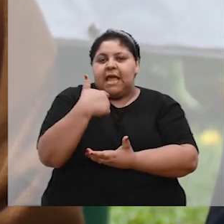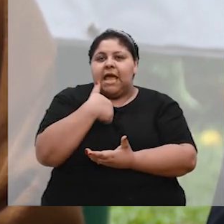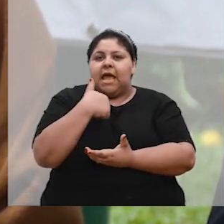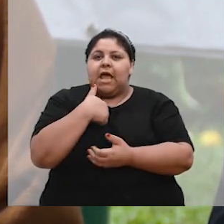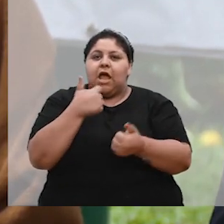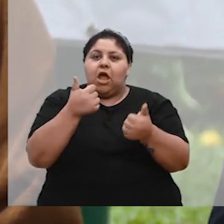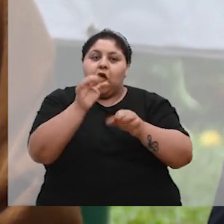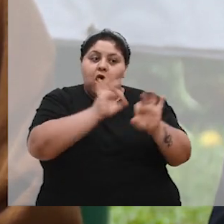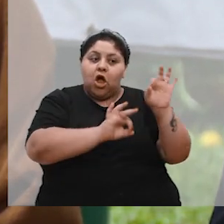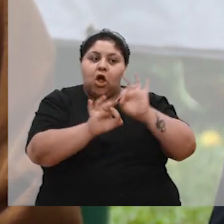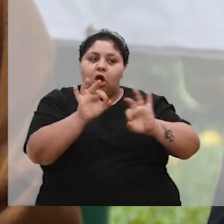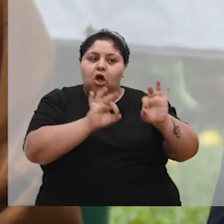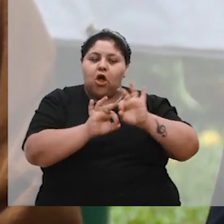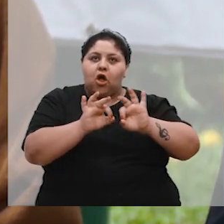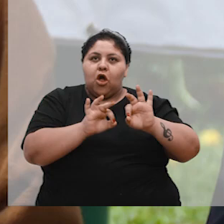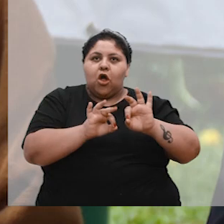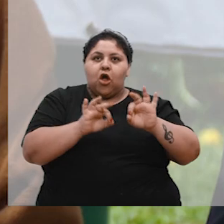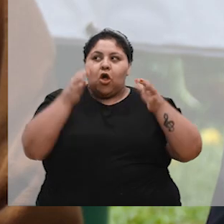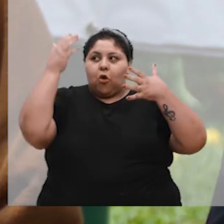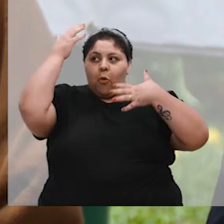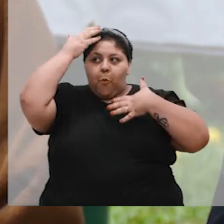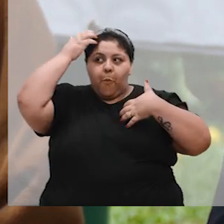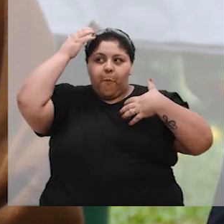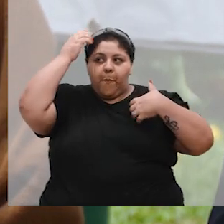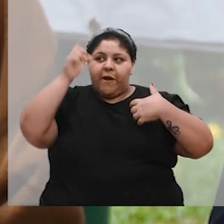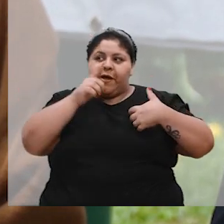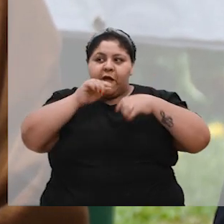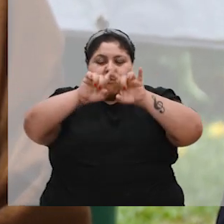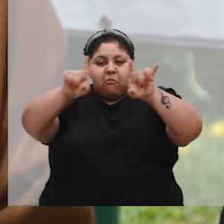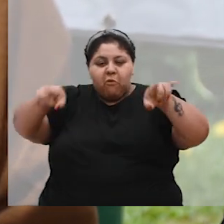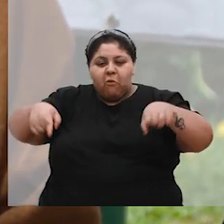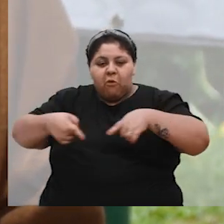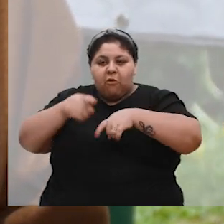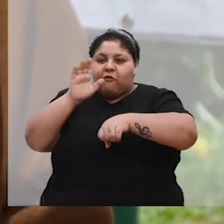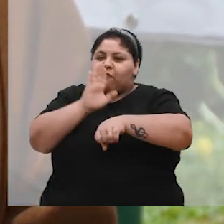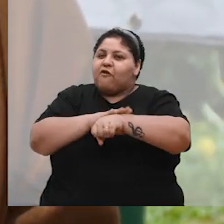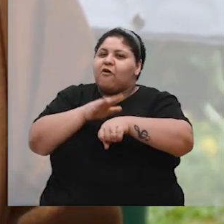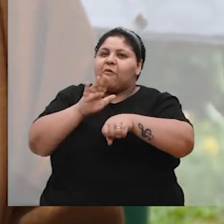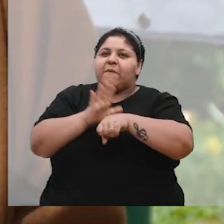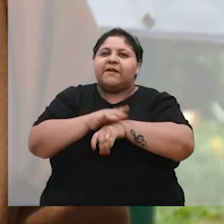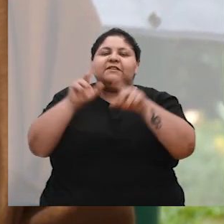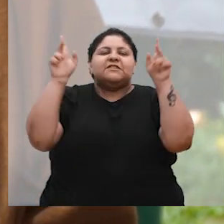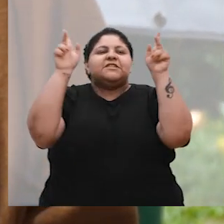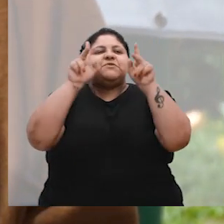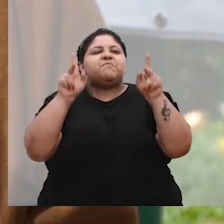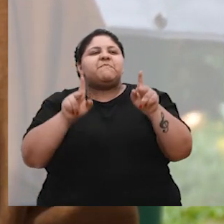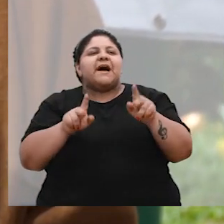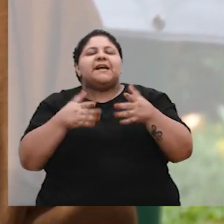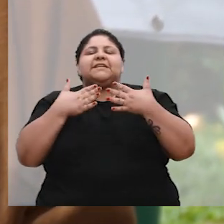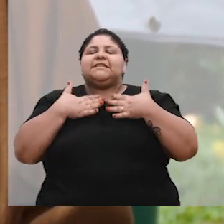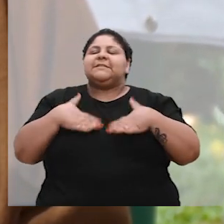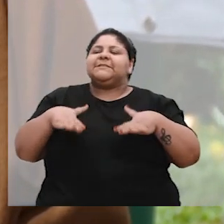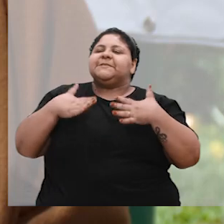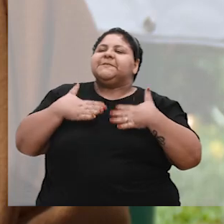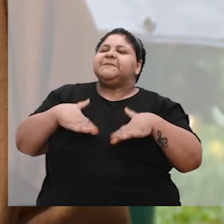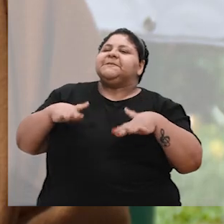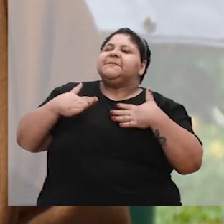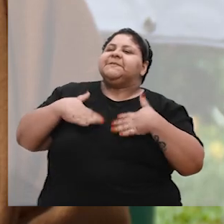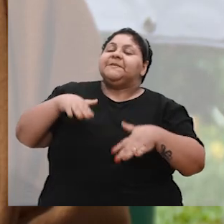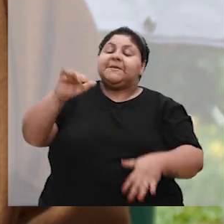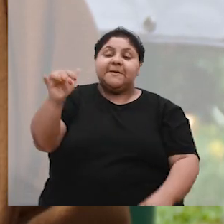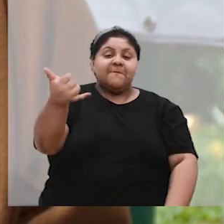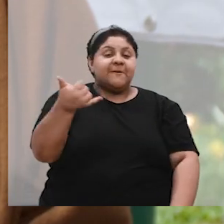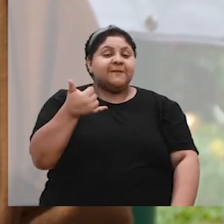estava preparando um banho de hidromassagem. Foi um momento assim muito zen para mim. Quando eu recebo